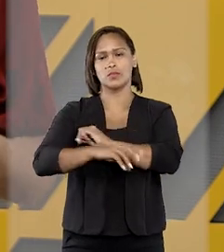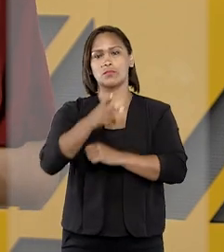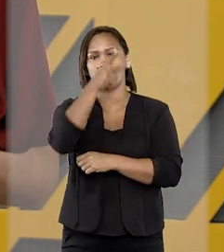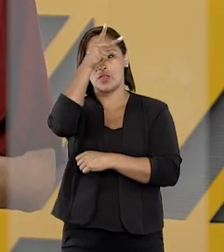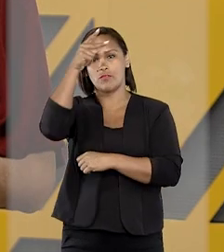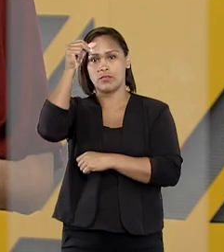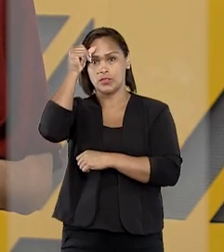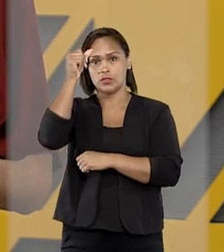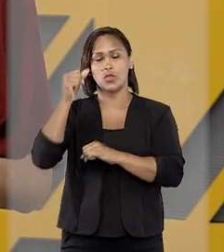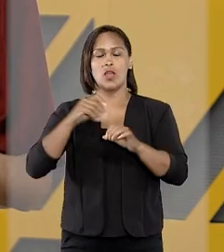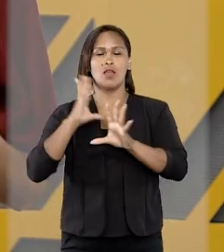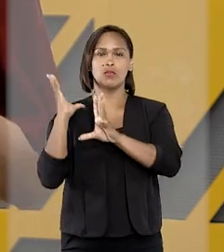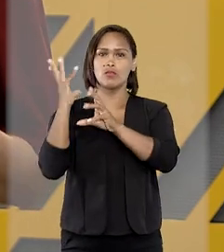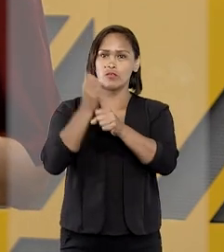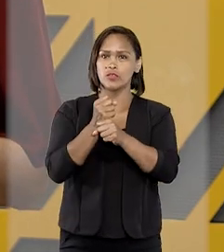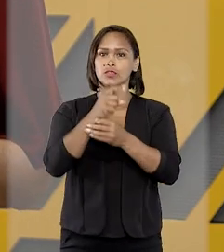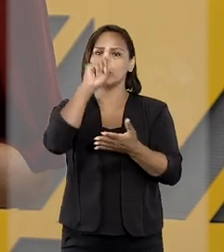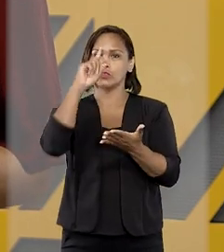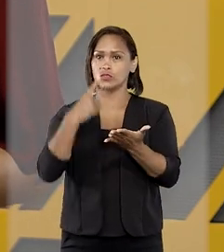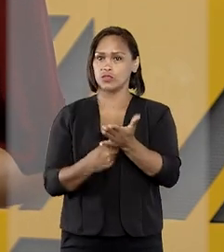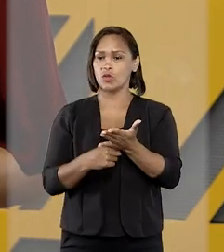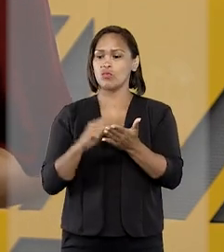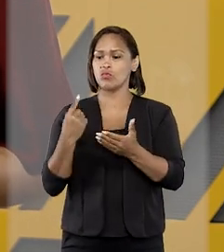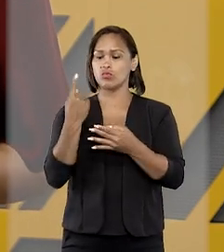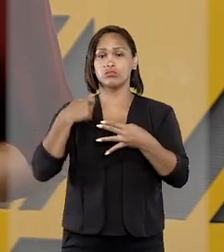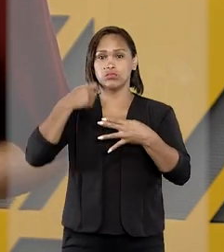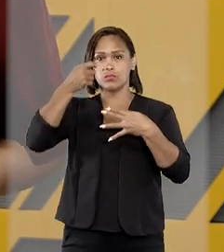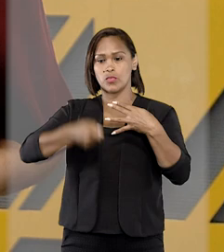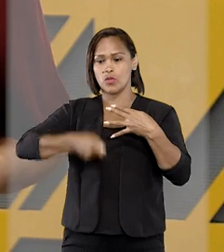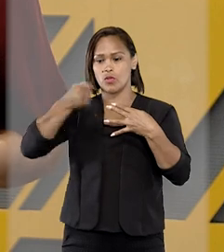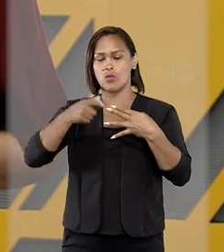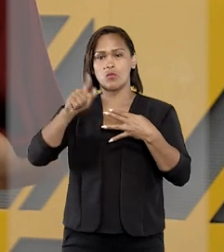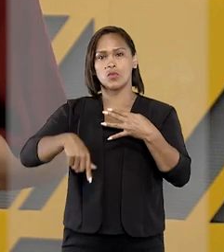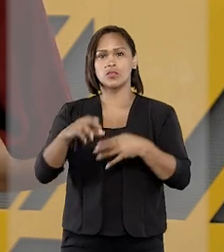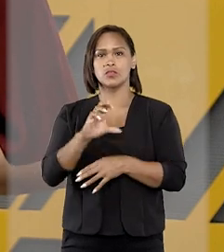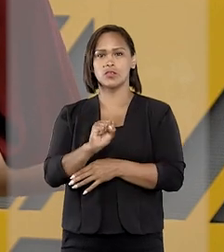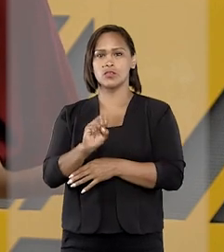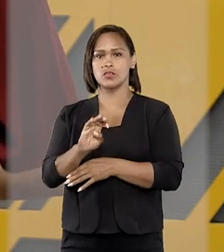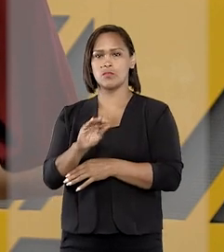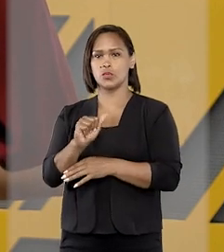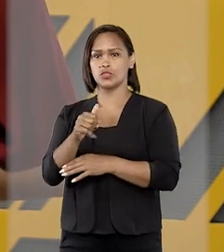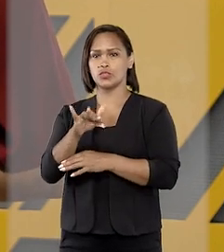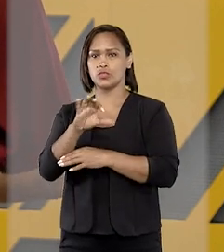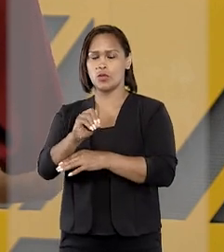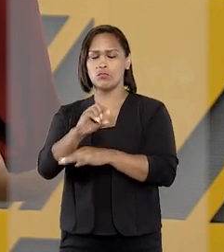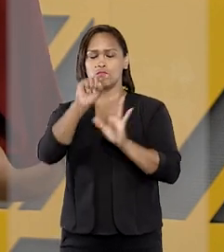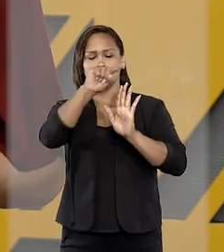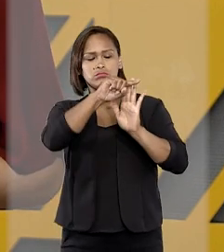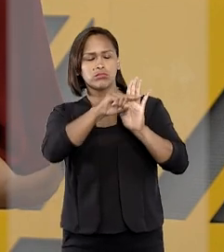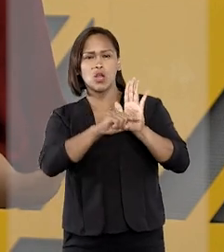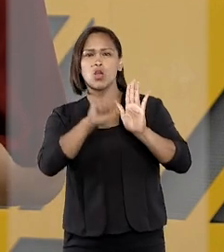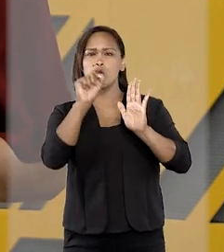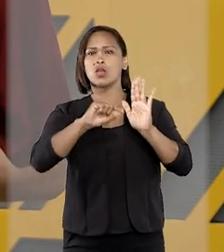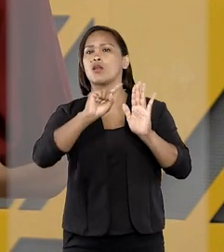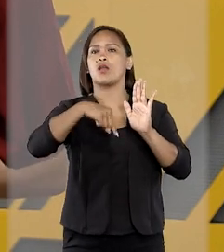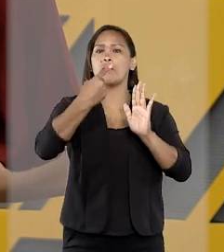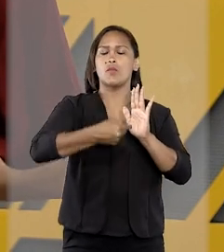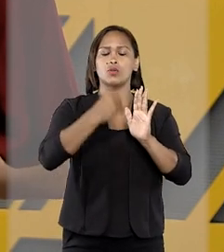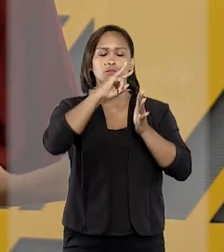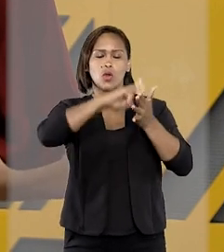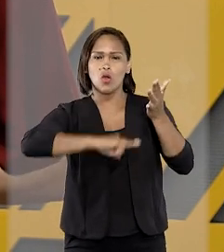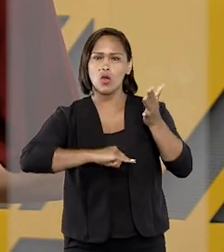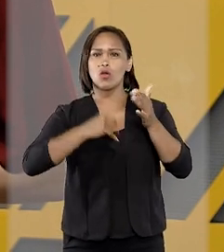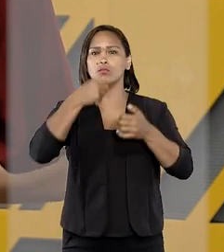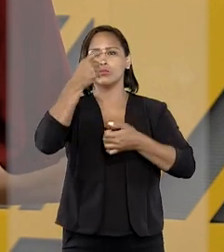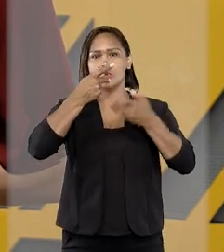propina pelo prefeito. Em revisão de sua decisão monocrática, o ministro Sebastião Reis Júnior apontou que, após